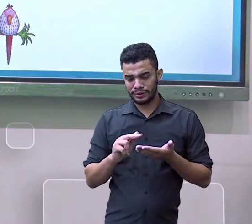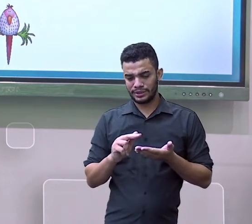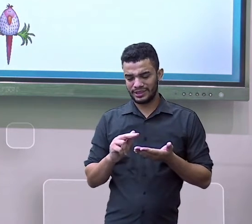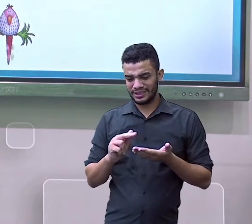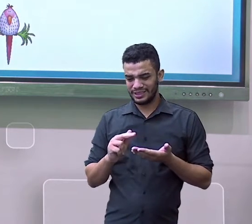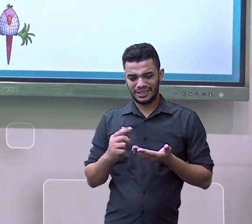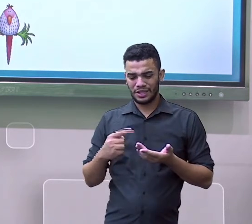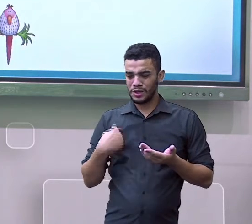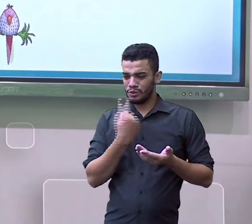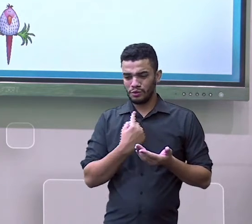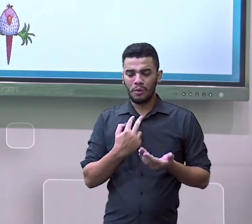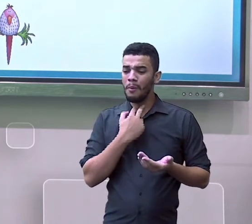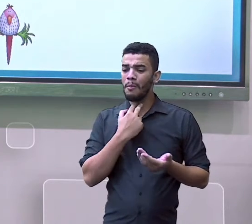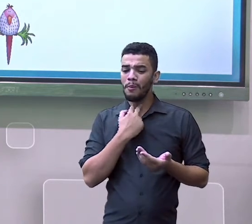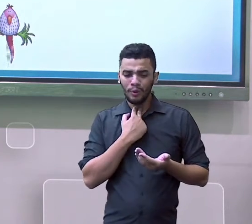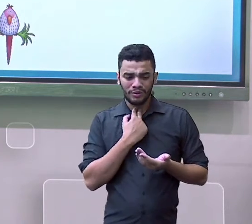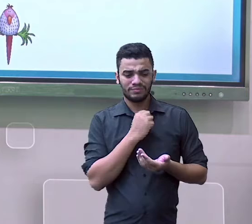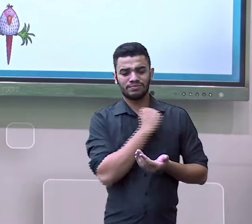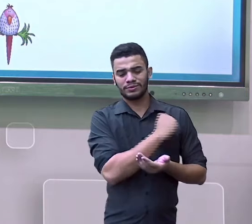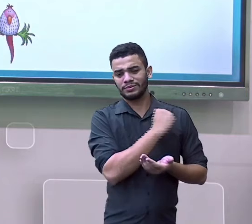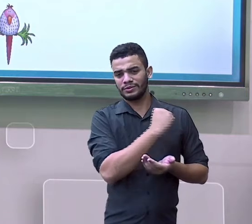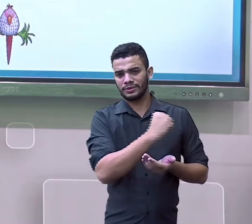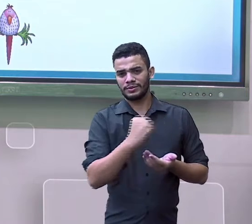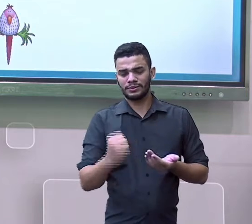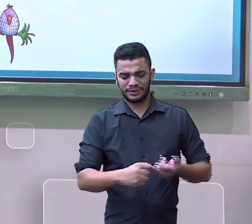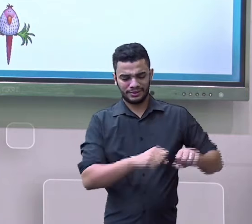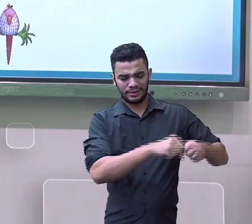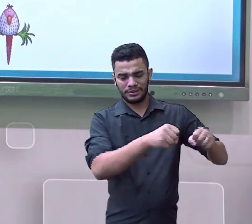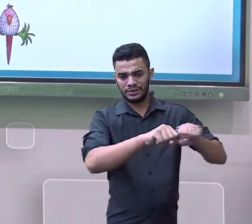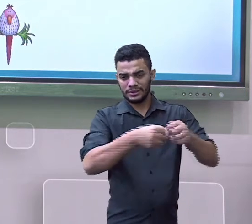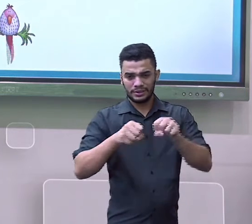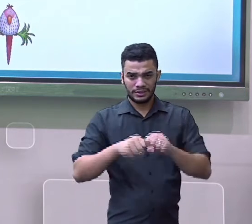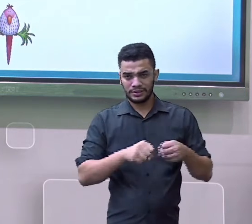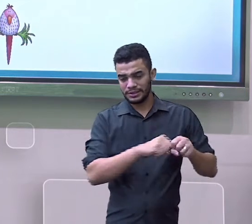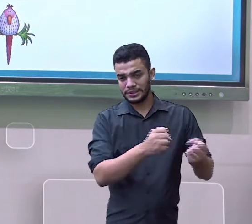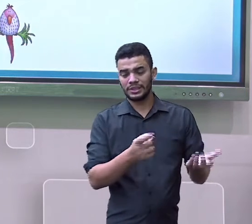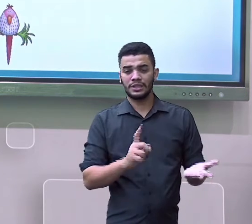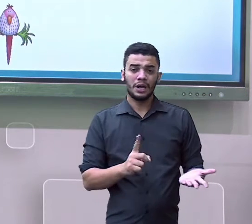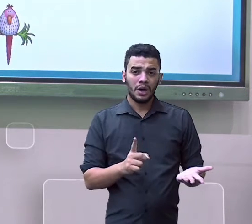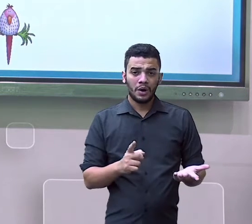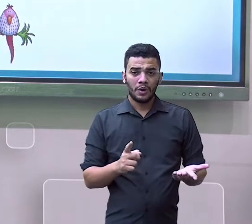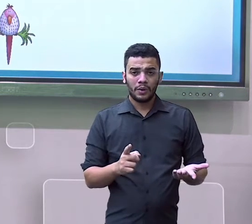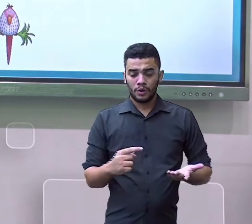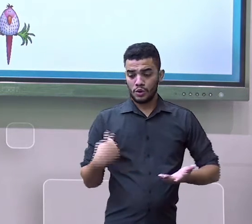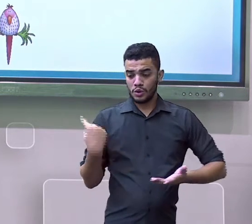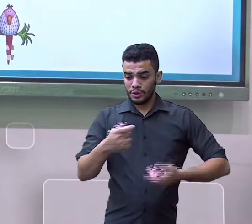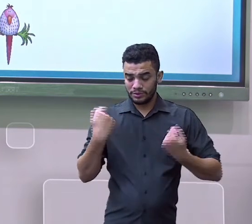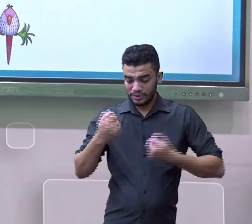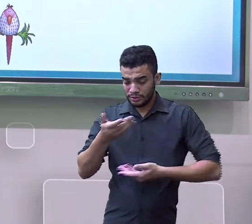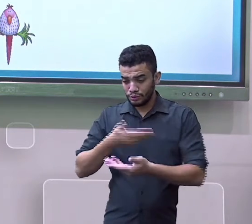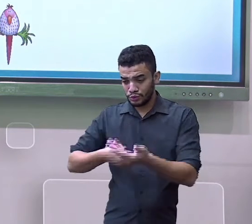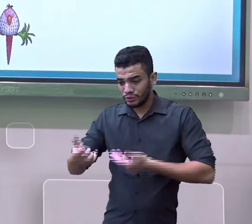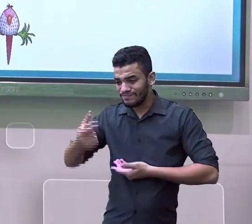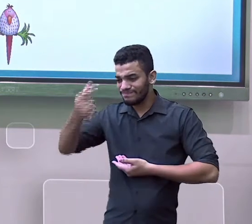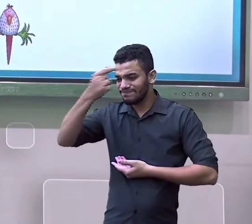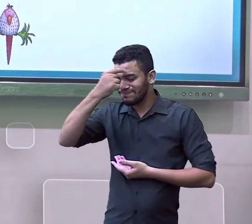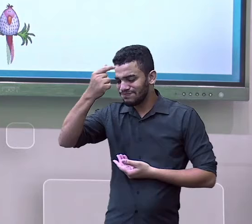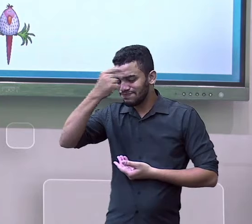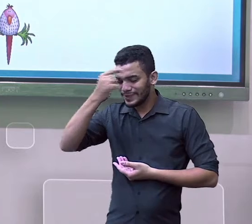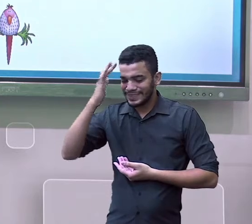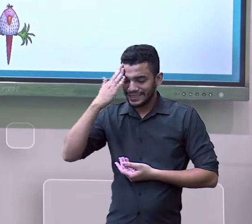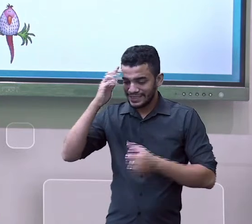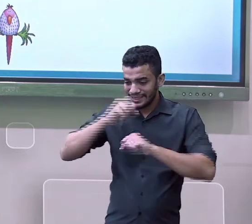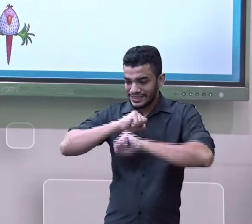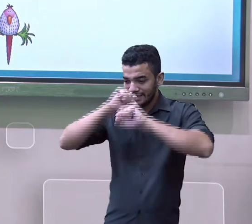a biodiversidade que nos cerca. É preciso uma conscientização rigorosa para que se